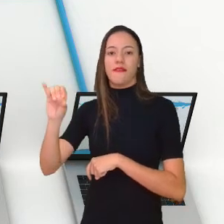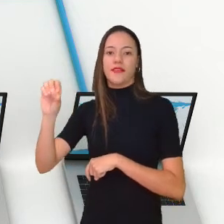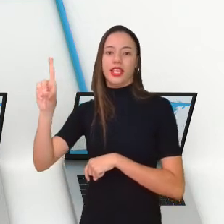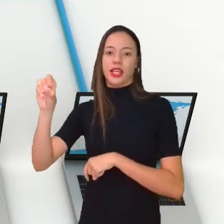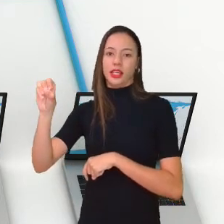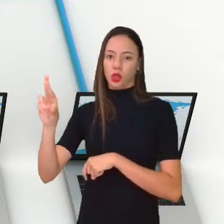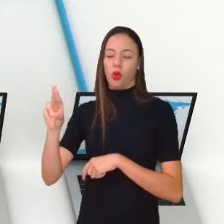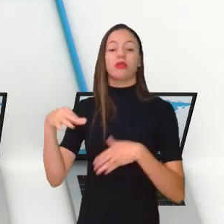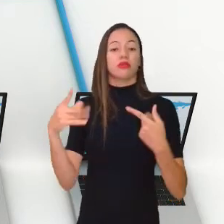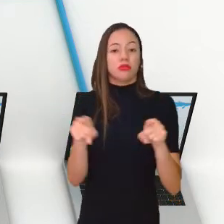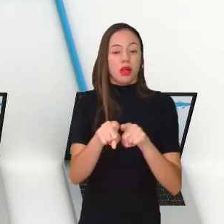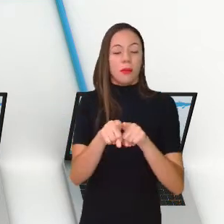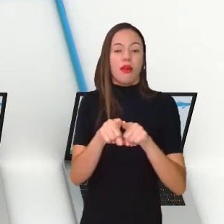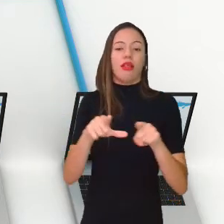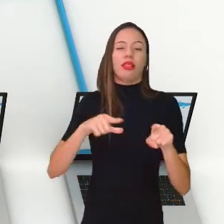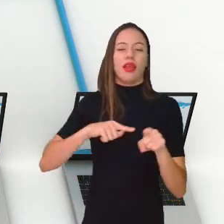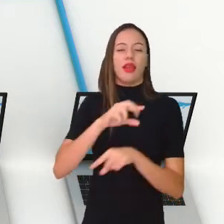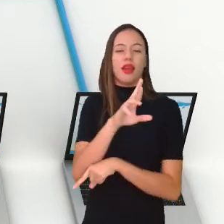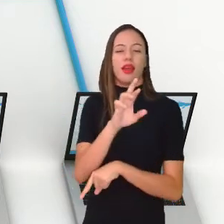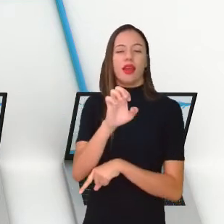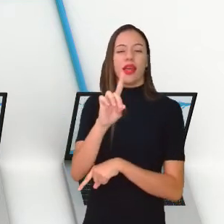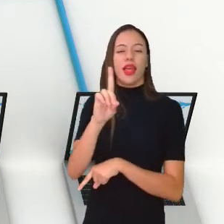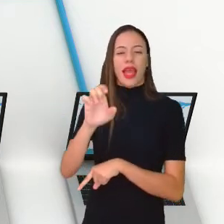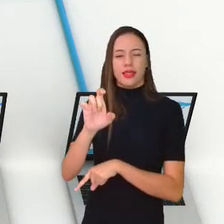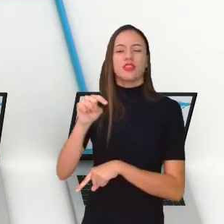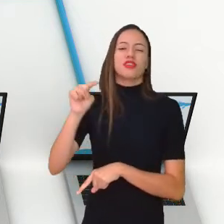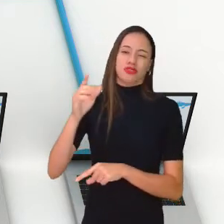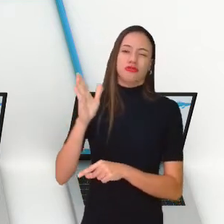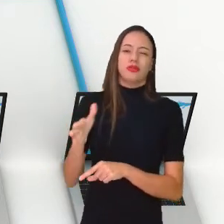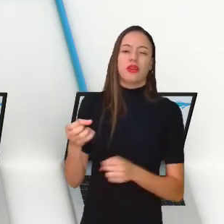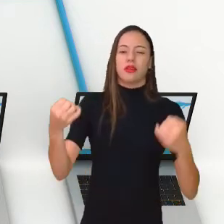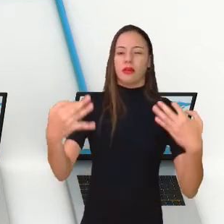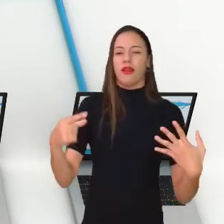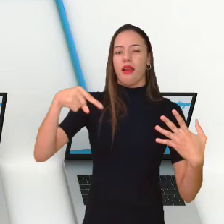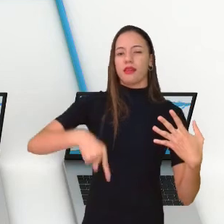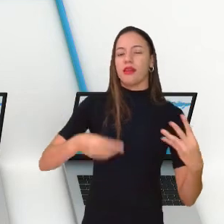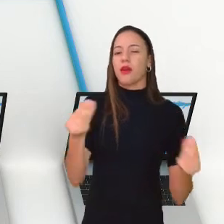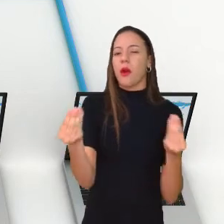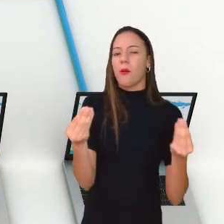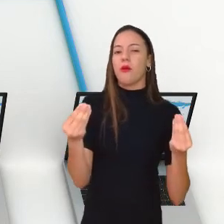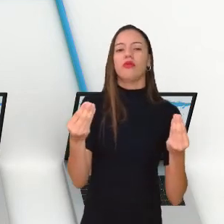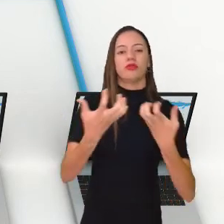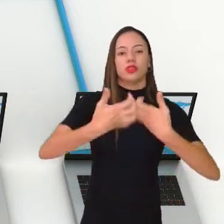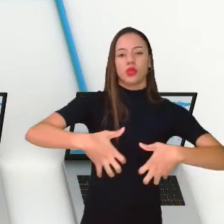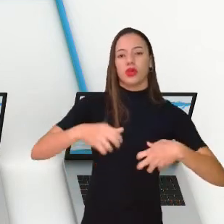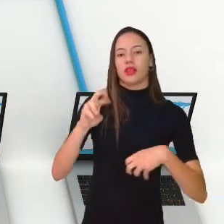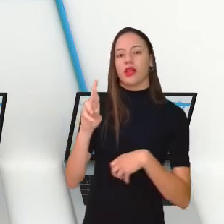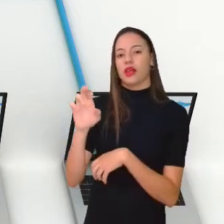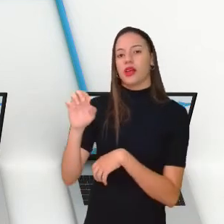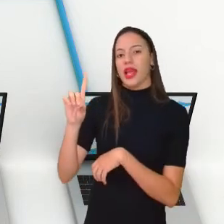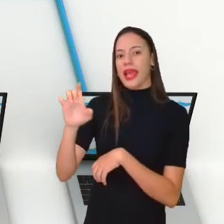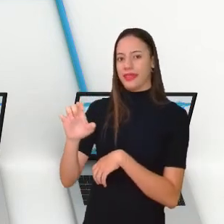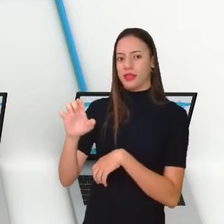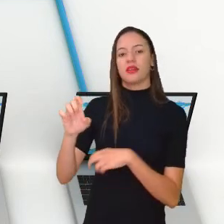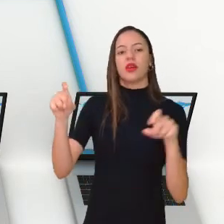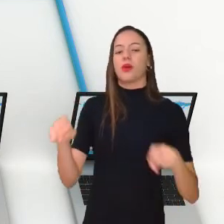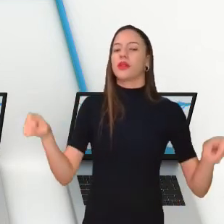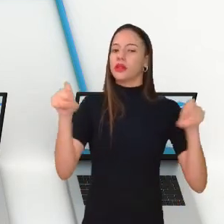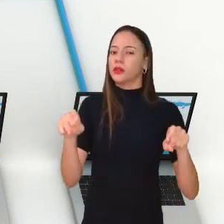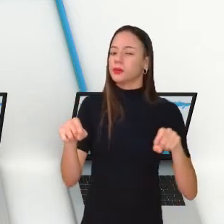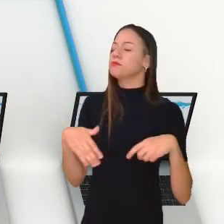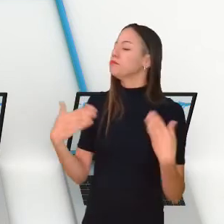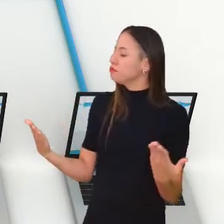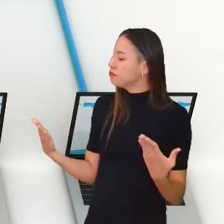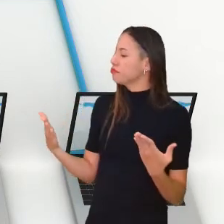computadores, que a gente já viu aqui, né, como é que funcionam basicamente a estrutura dessas redes, né? Então, Carla, a gente percebe